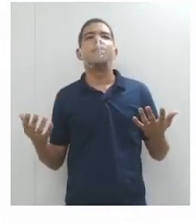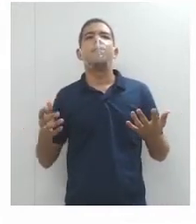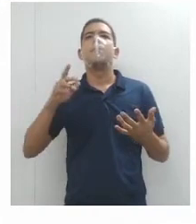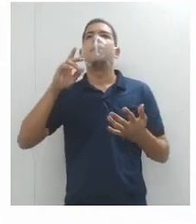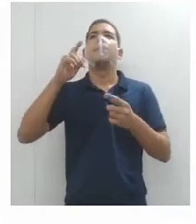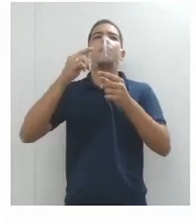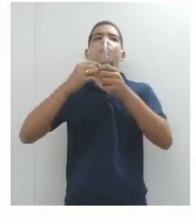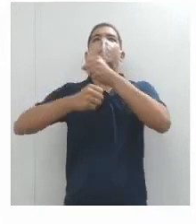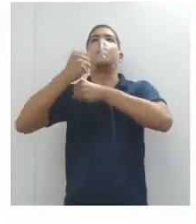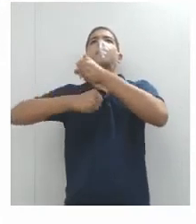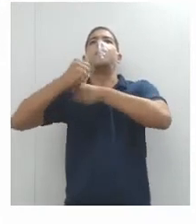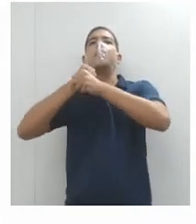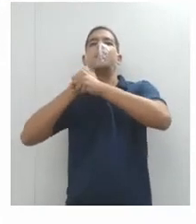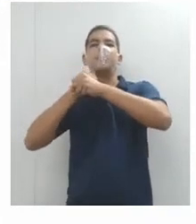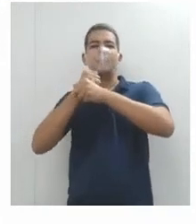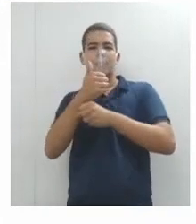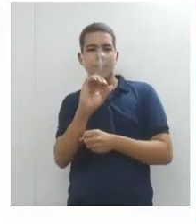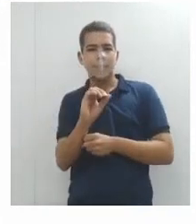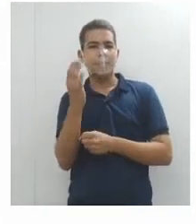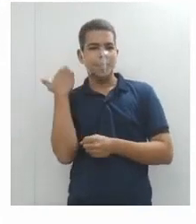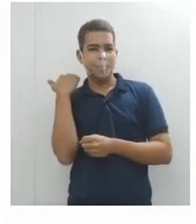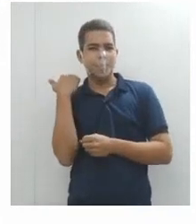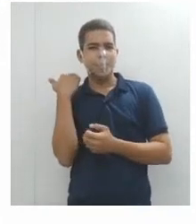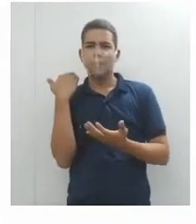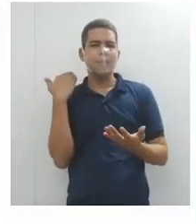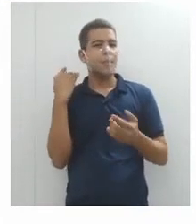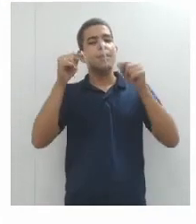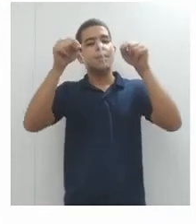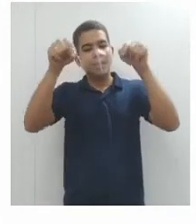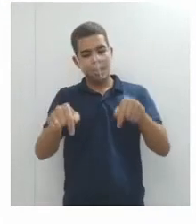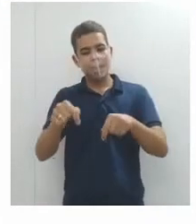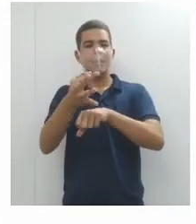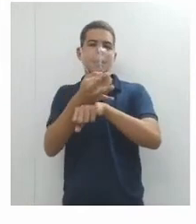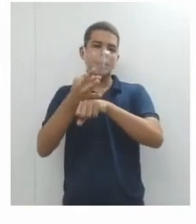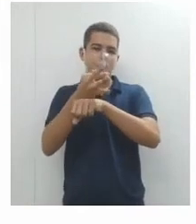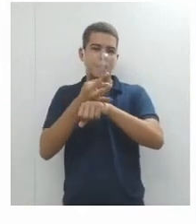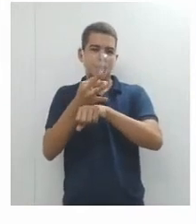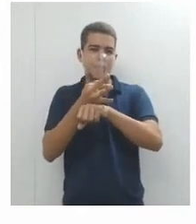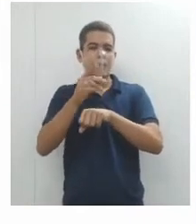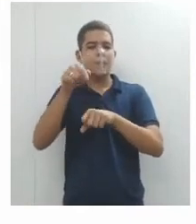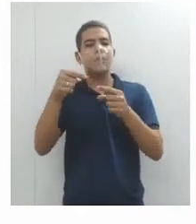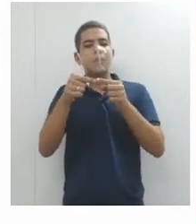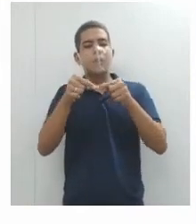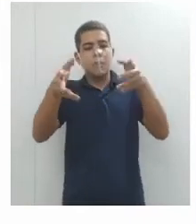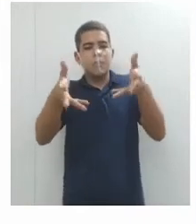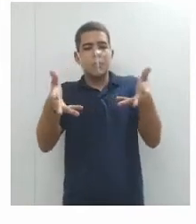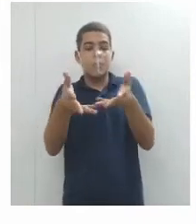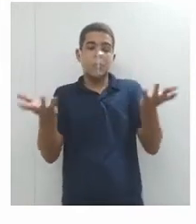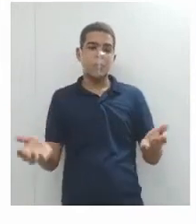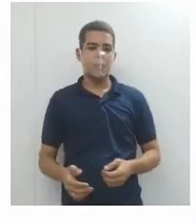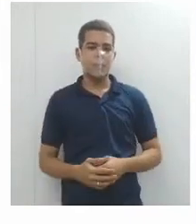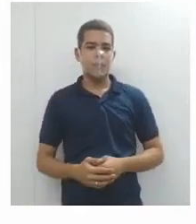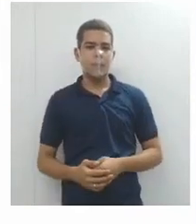decênio passado, não. Nestas férias, indicando até o tempo presente, como nós já vimos no estudo